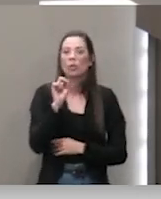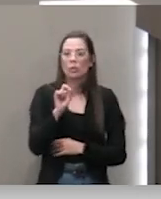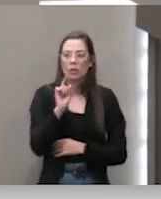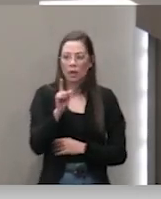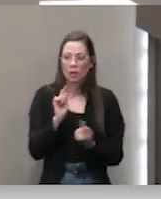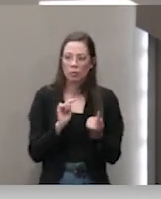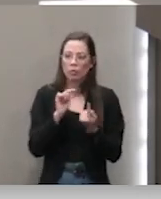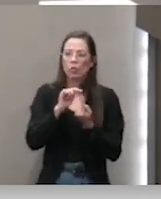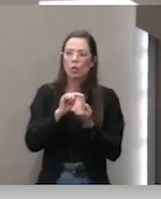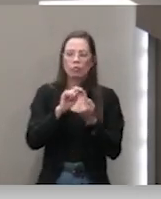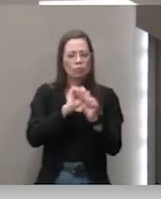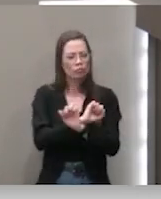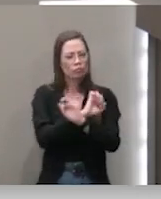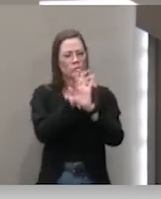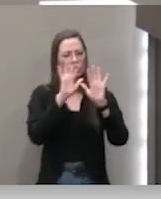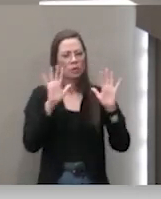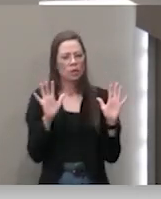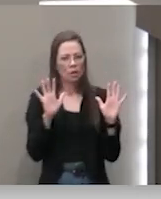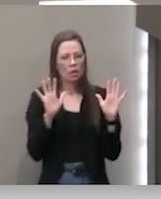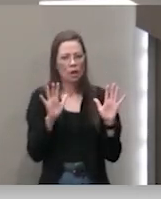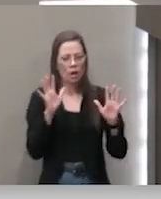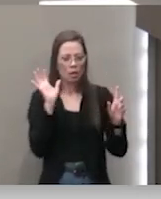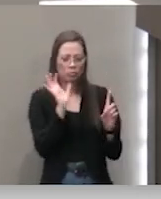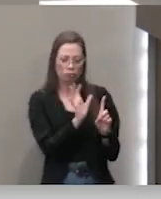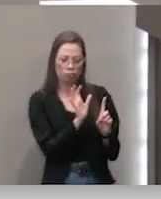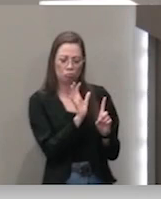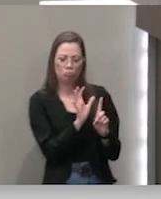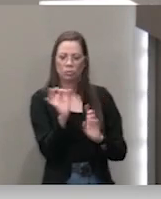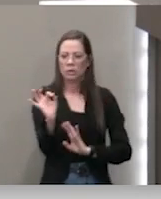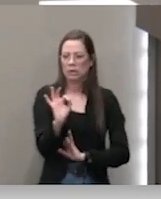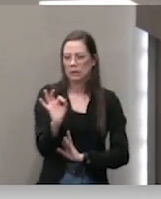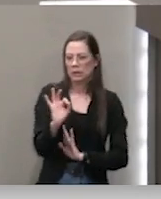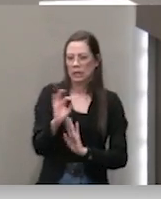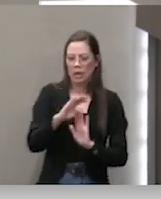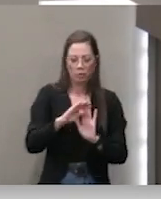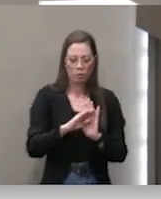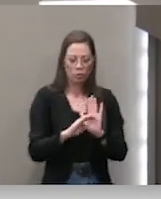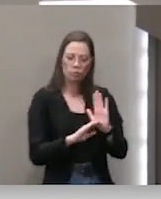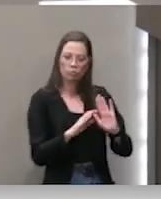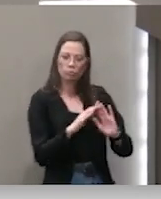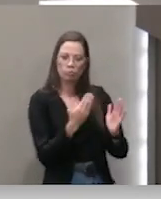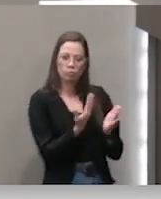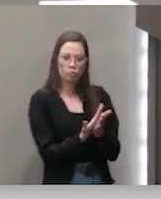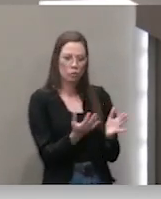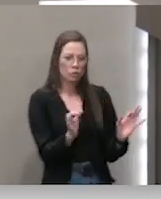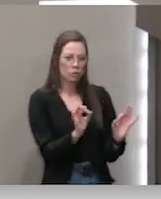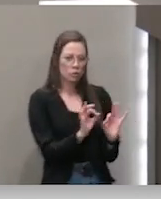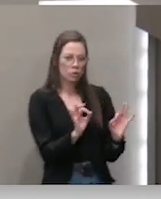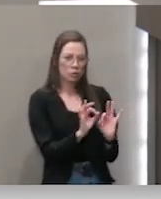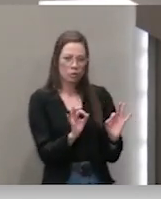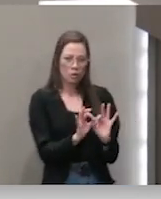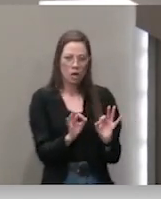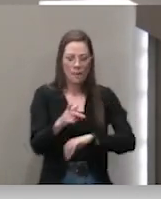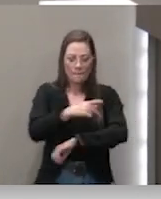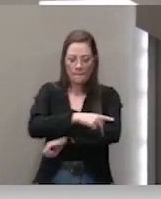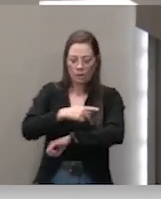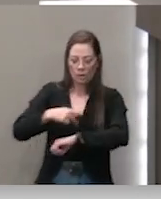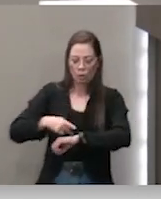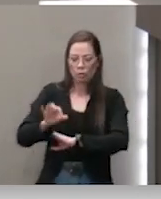bem clara, ela não interfere no cronograma da escola, não interfere na questão